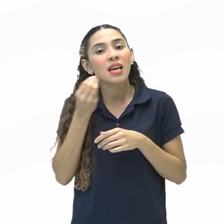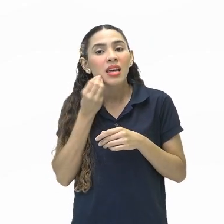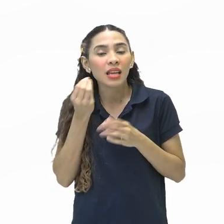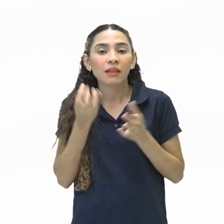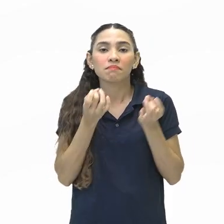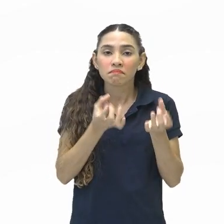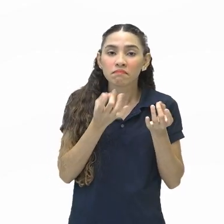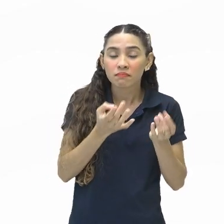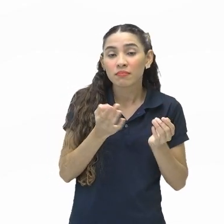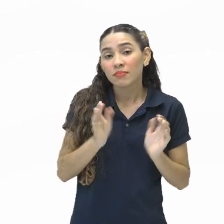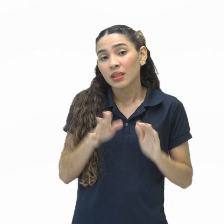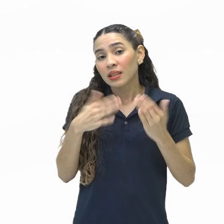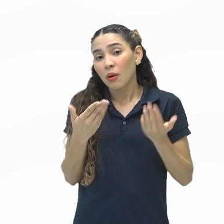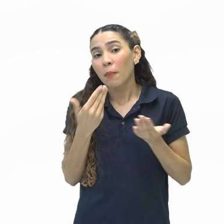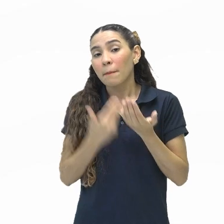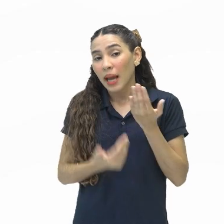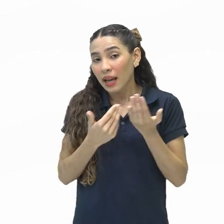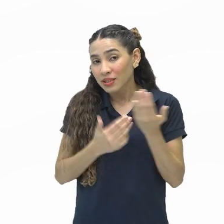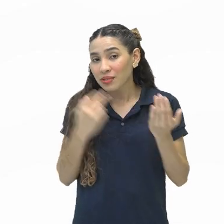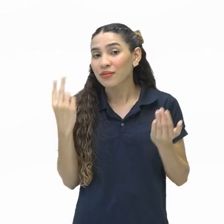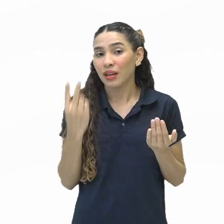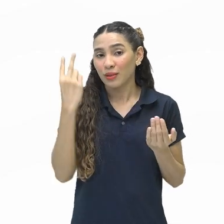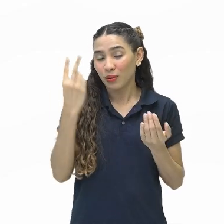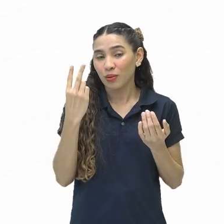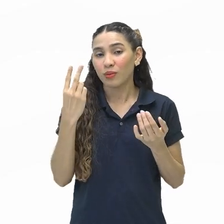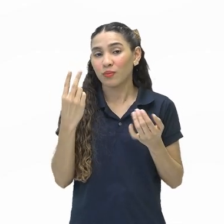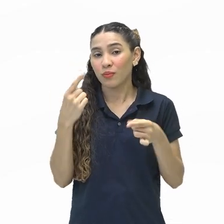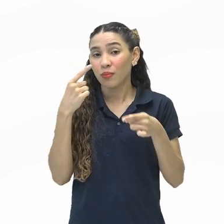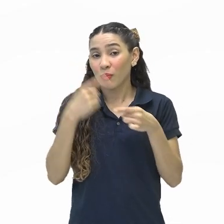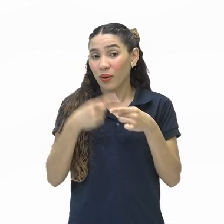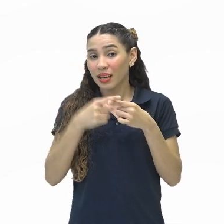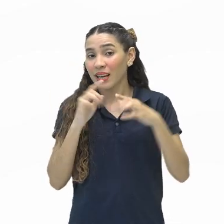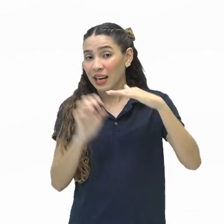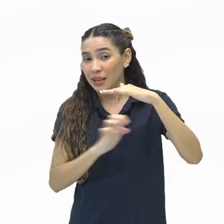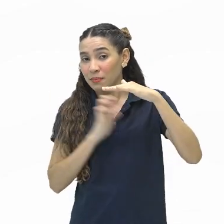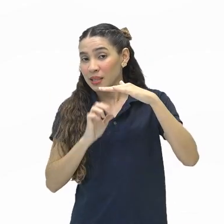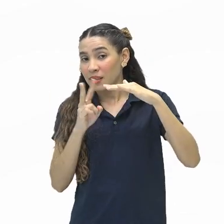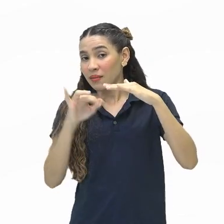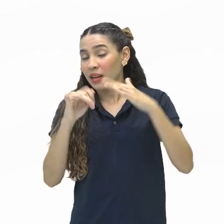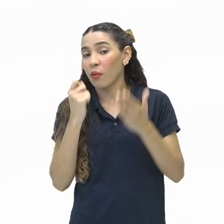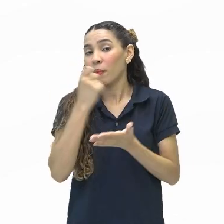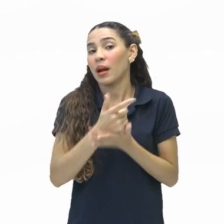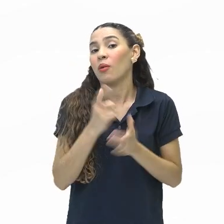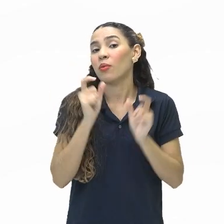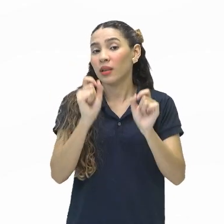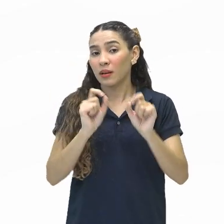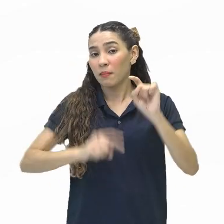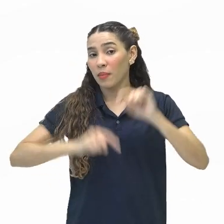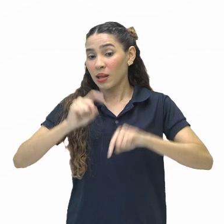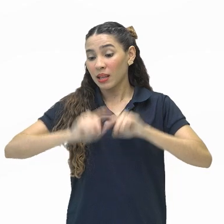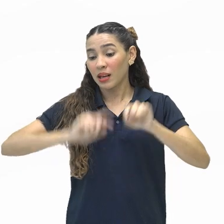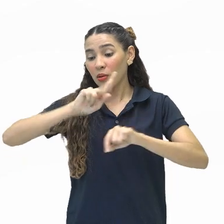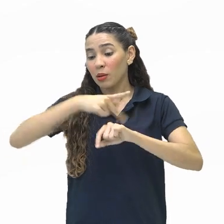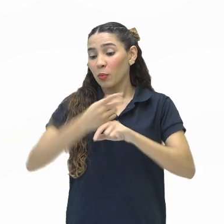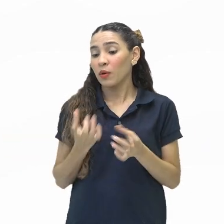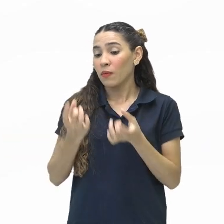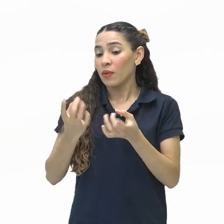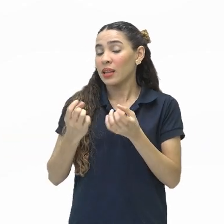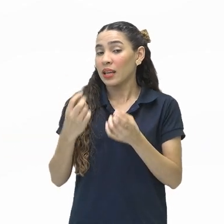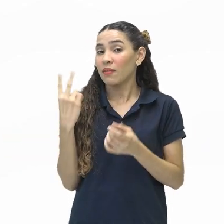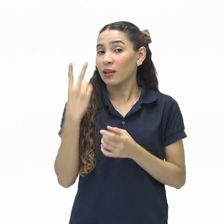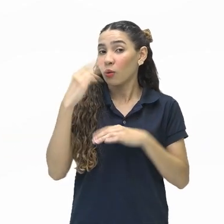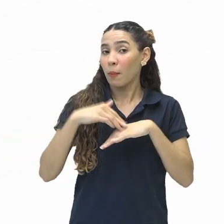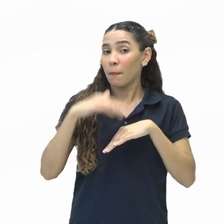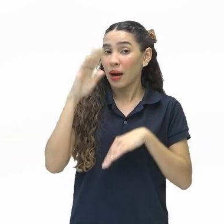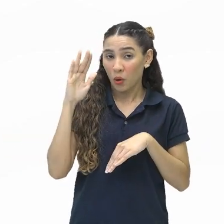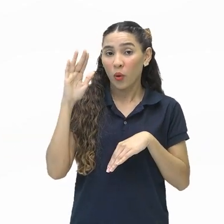E aí, é claro, ele perde valor, porque a empresa ela vai comprar, ou quem vai comprar esse produto, vai vender num valor muito maior do que